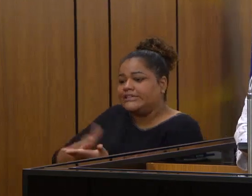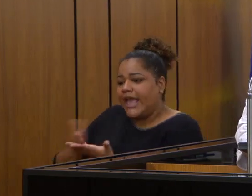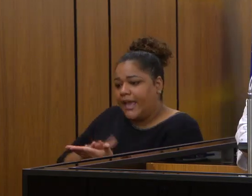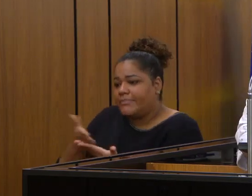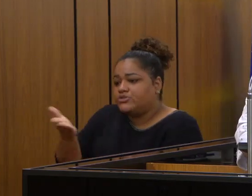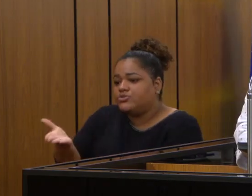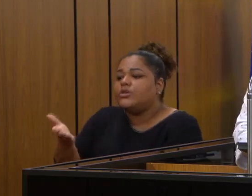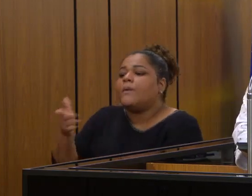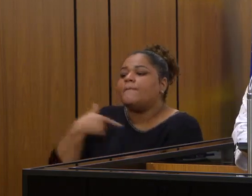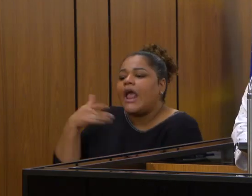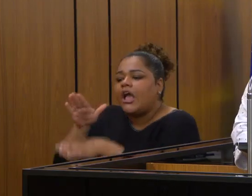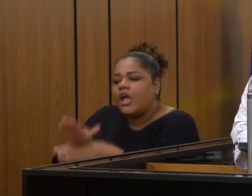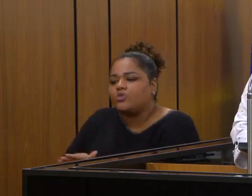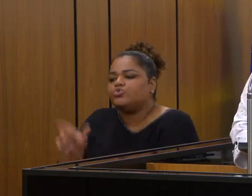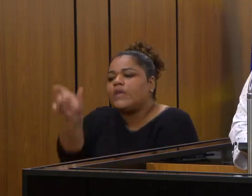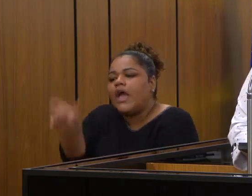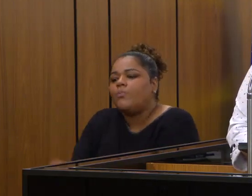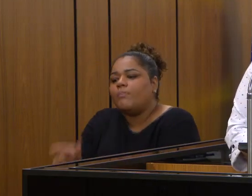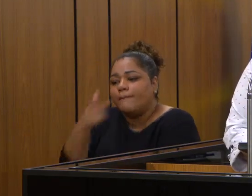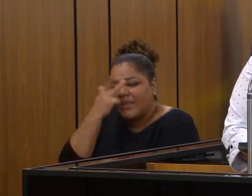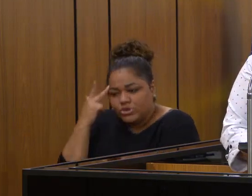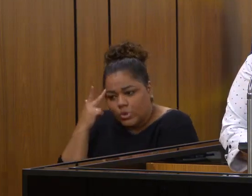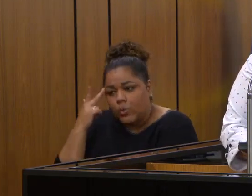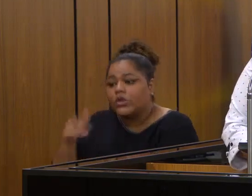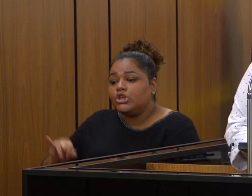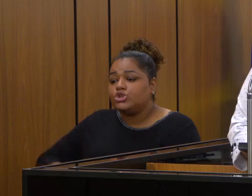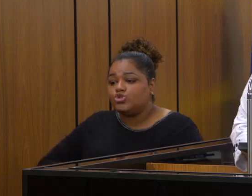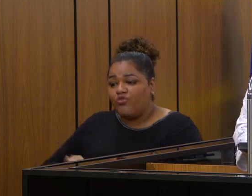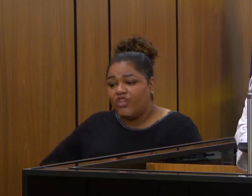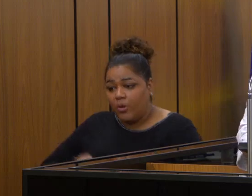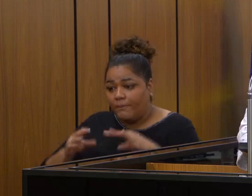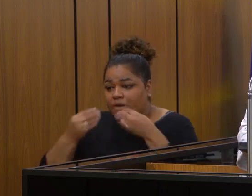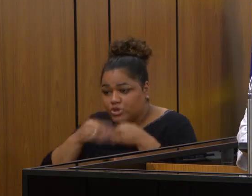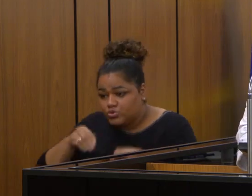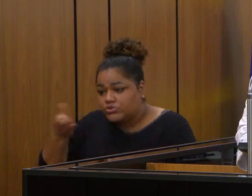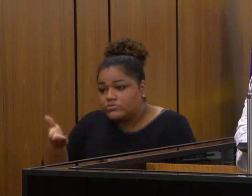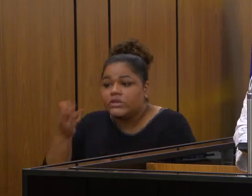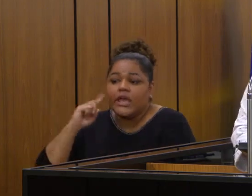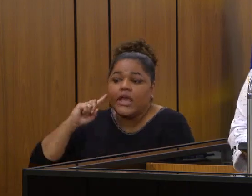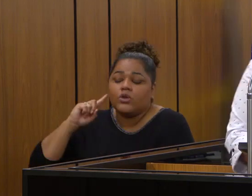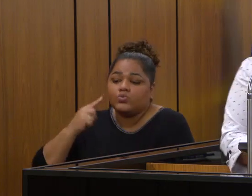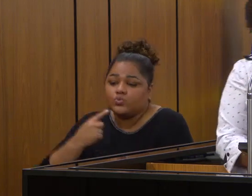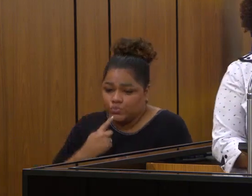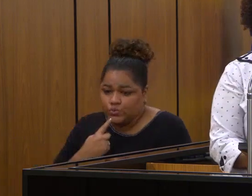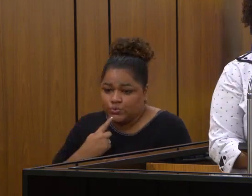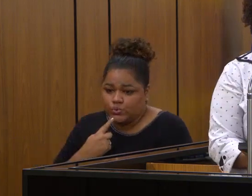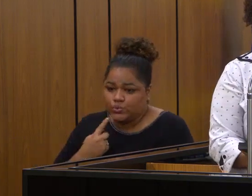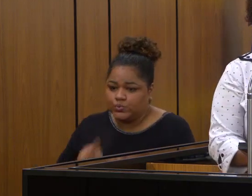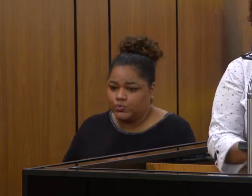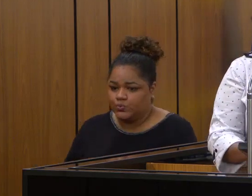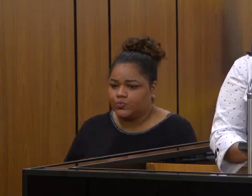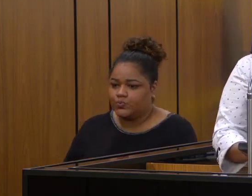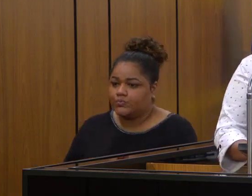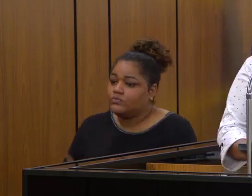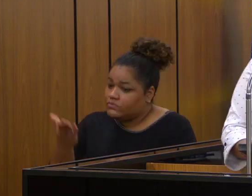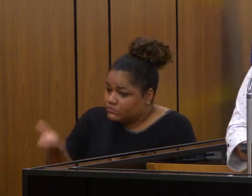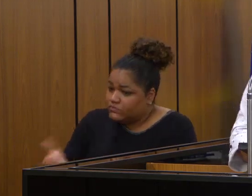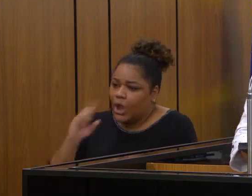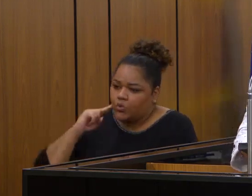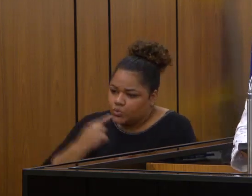portadora de necessidades especiais muito obrigada